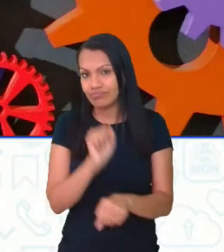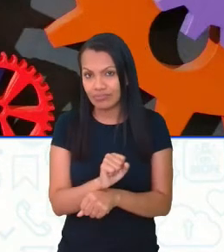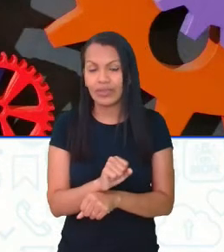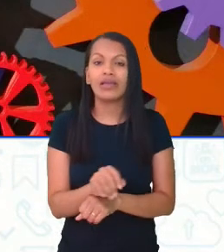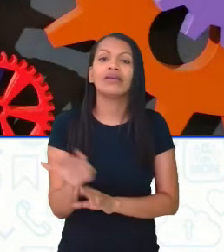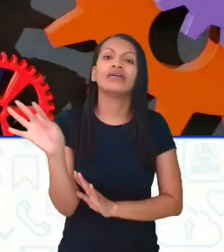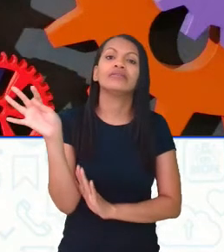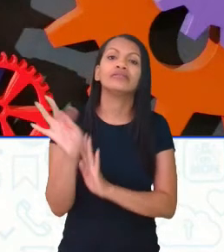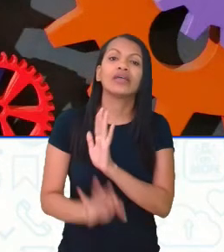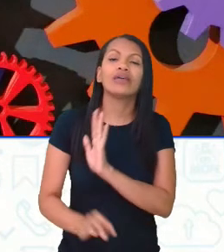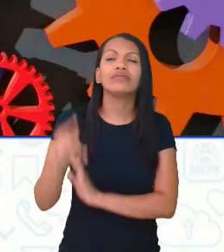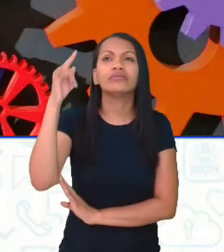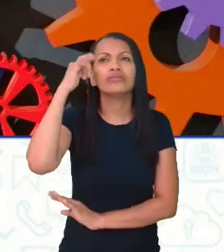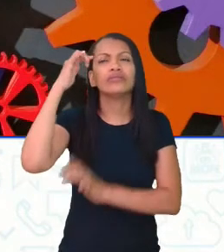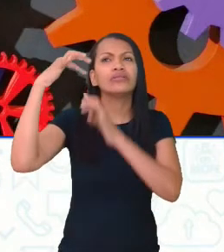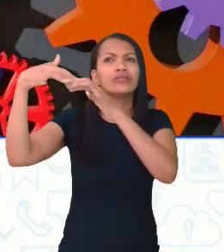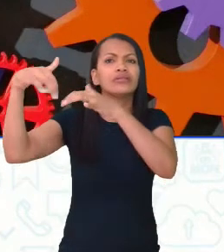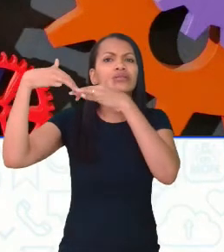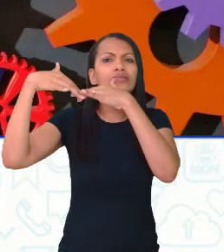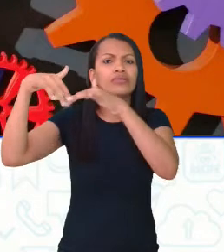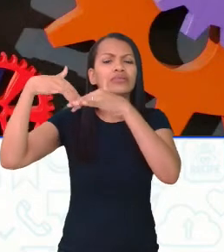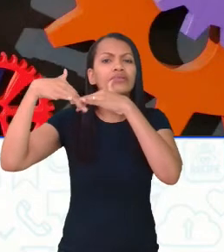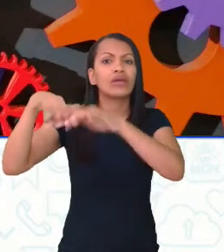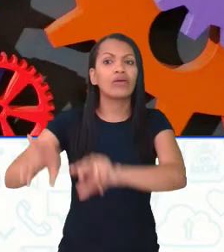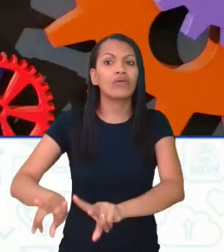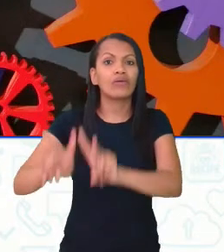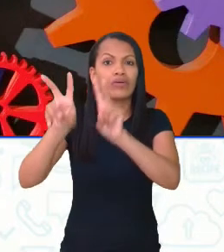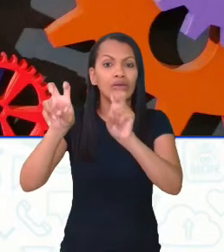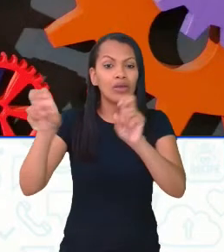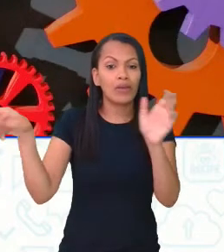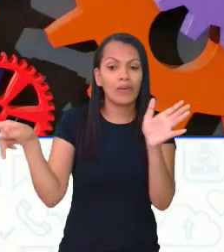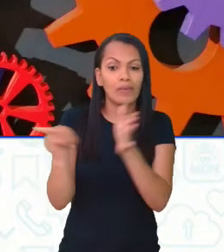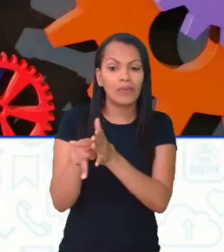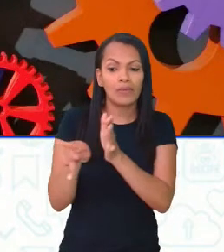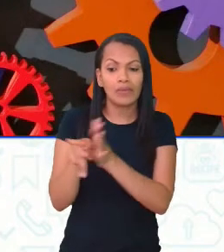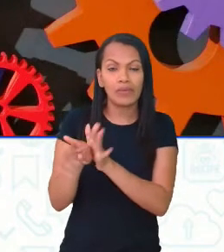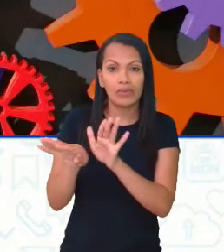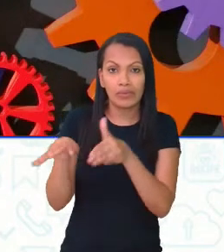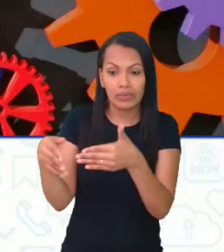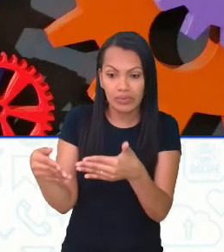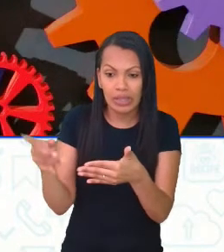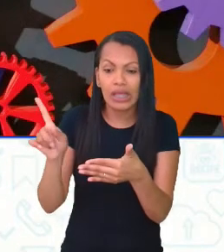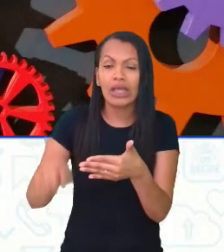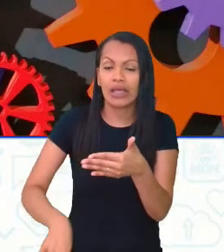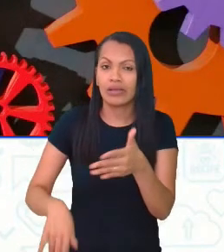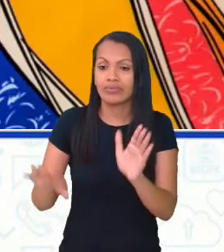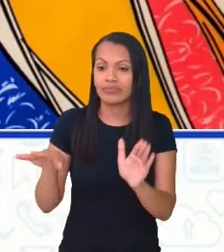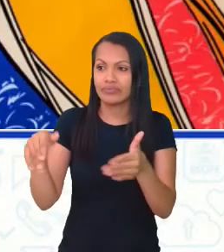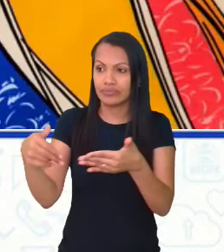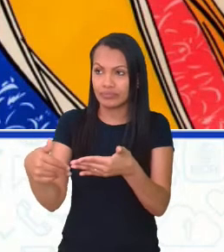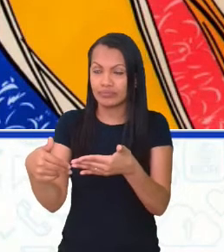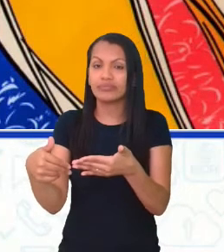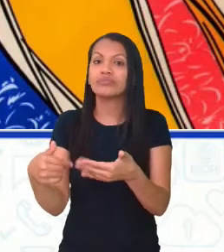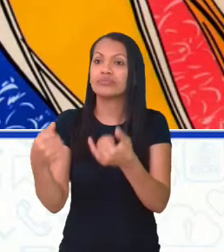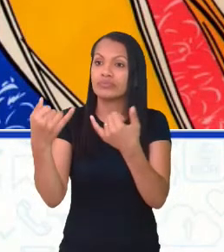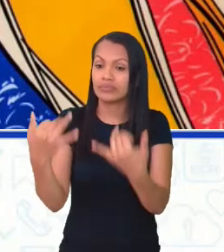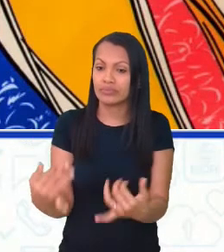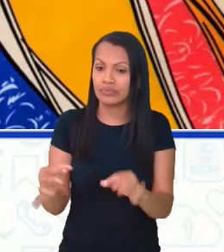buscam uma reflexibilidade sobre um assunto, especialmente as crônicas, essa sagacidade de que eu estava falando,